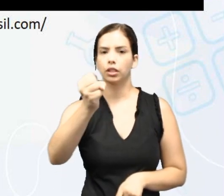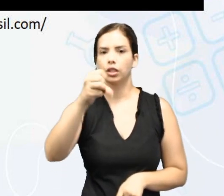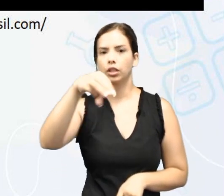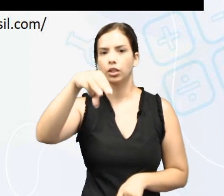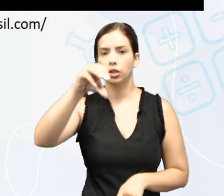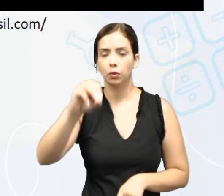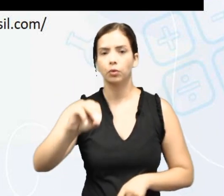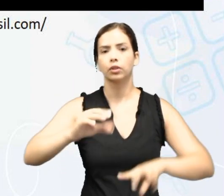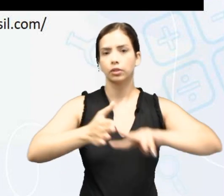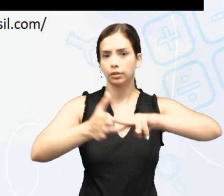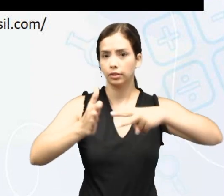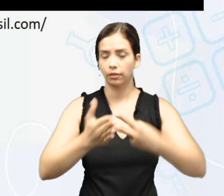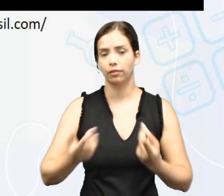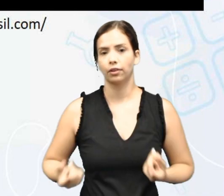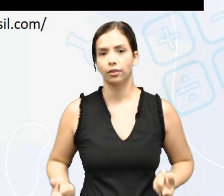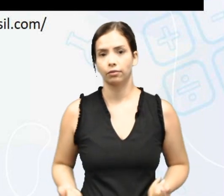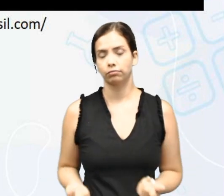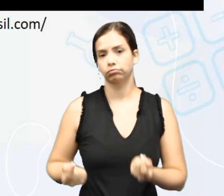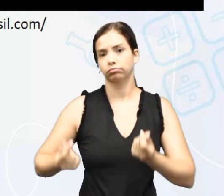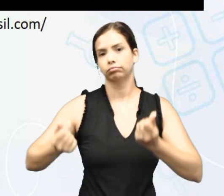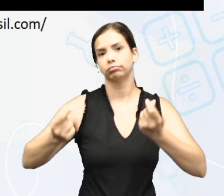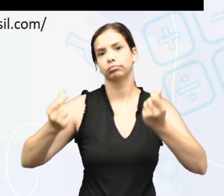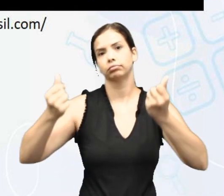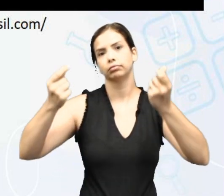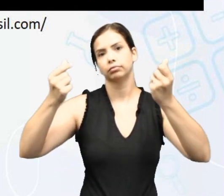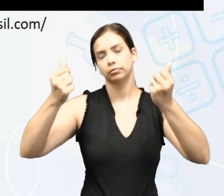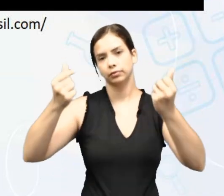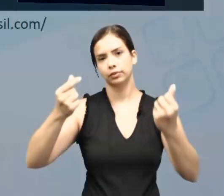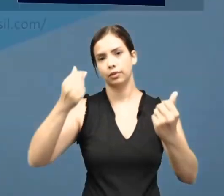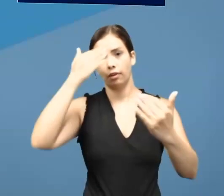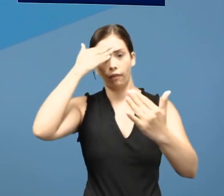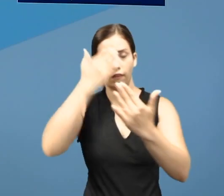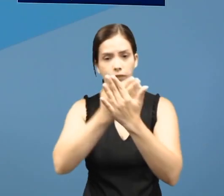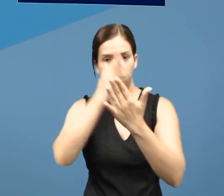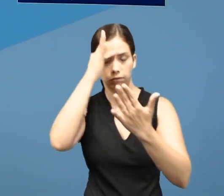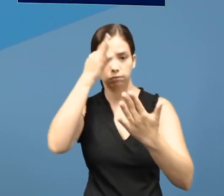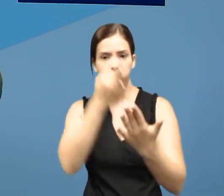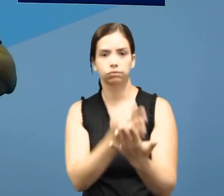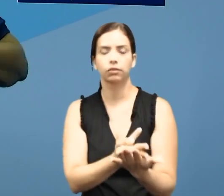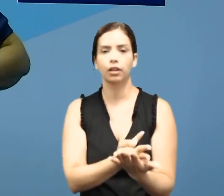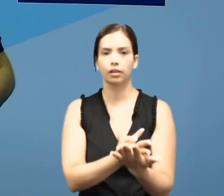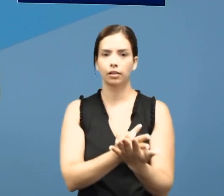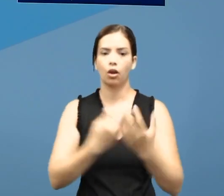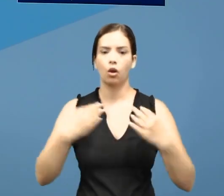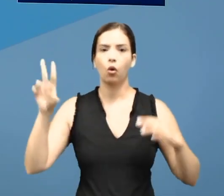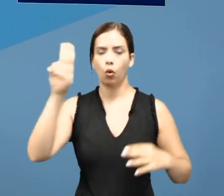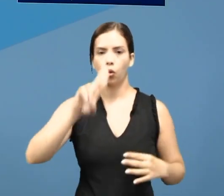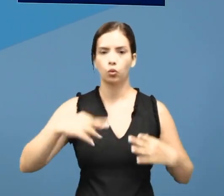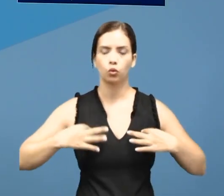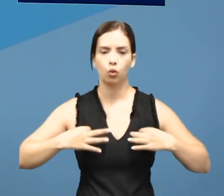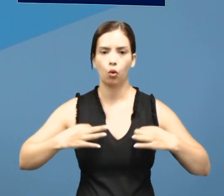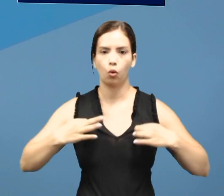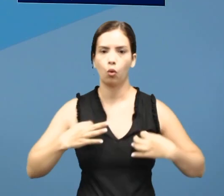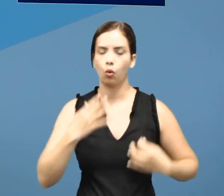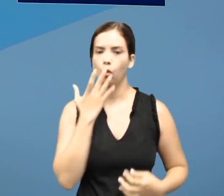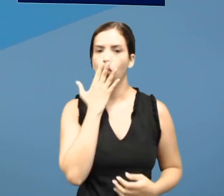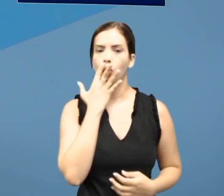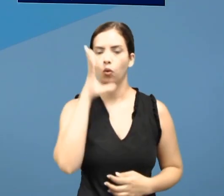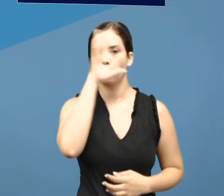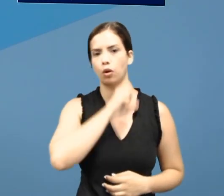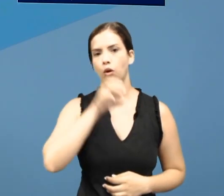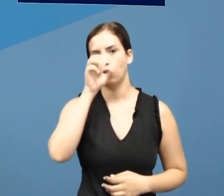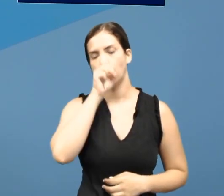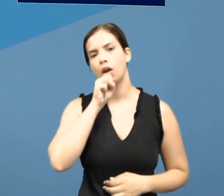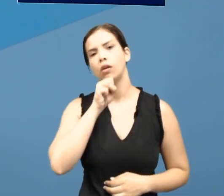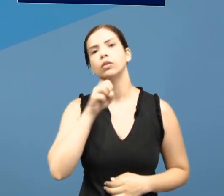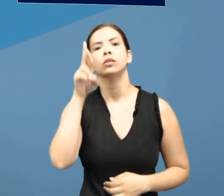e sagrado. Também muitos monges no hinduísmo, monges hindus, usam também a veste na cor laranja.